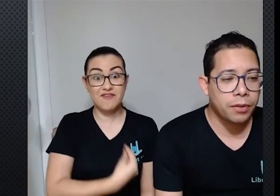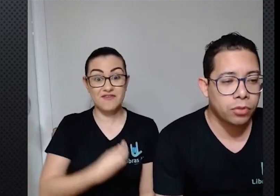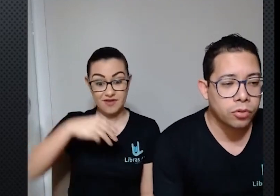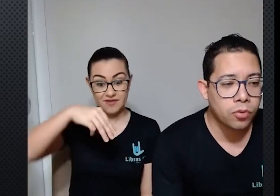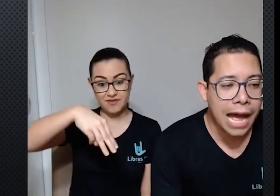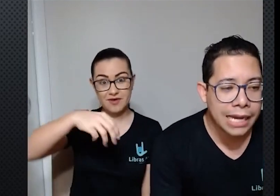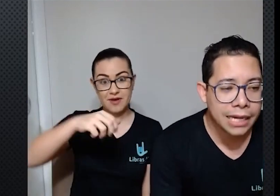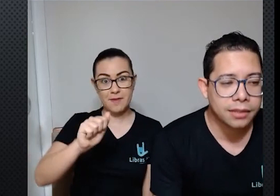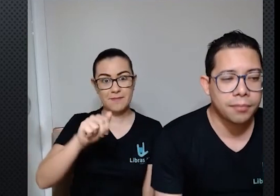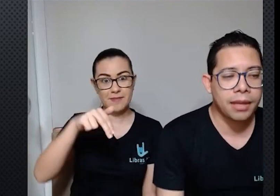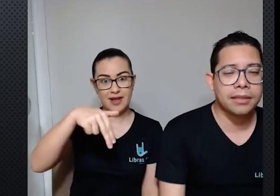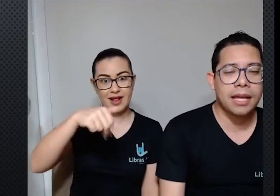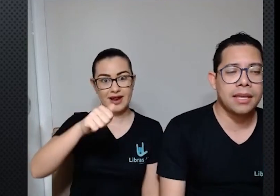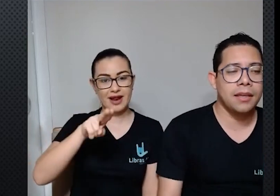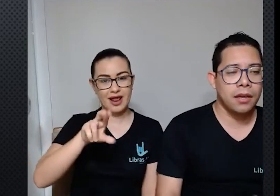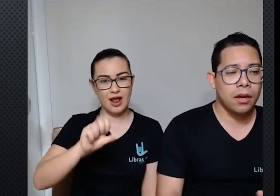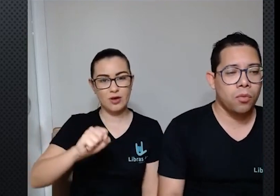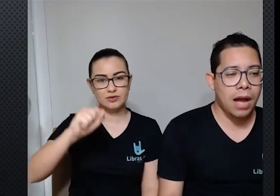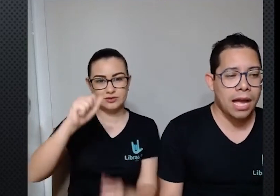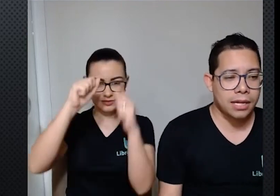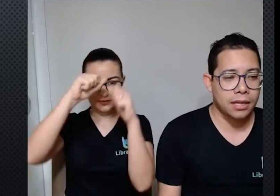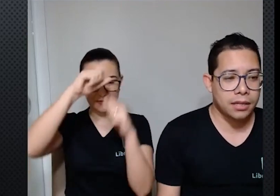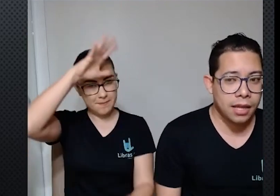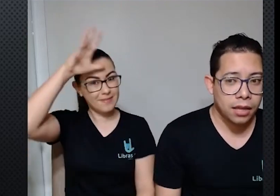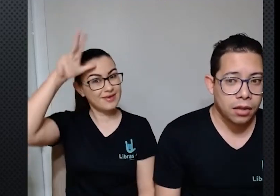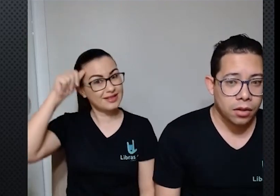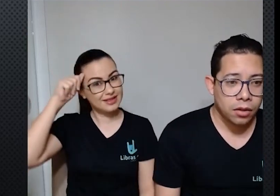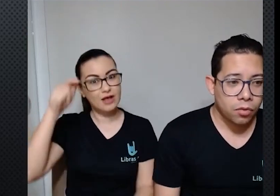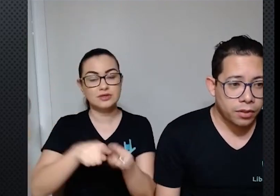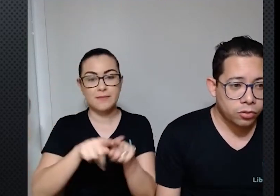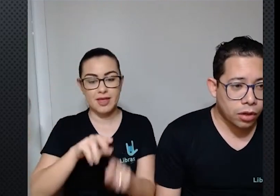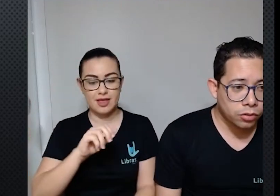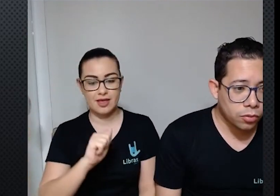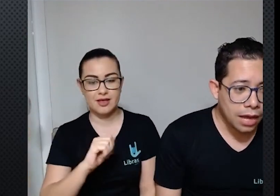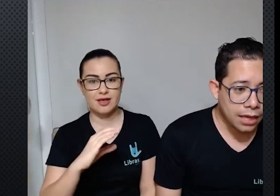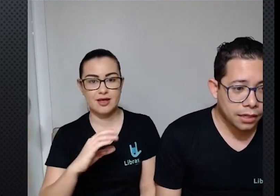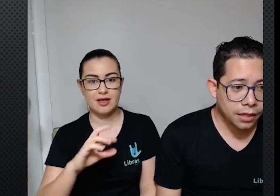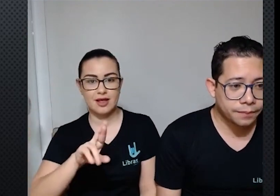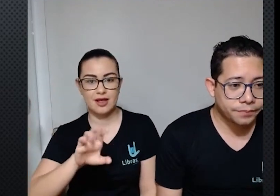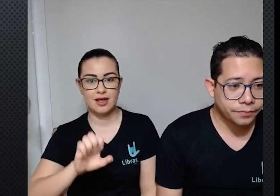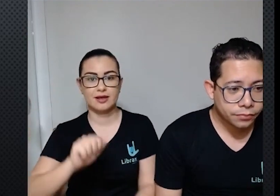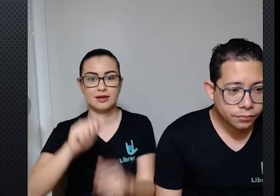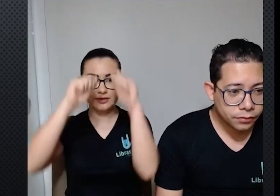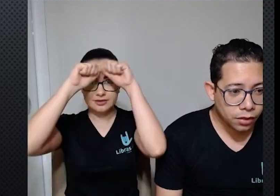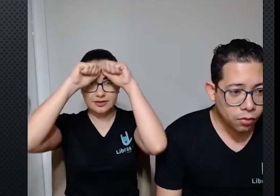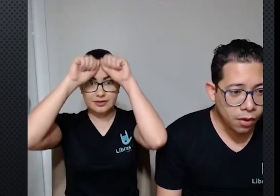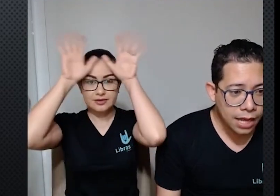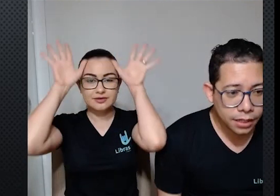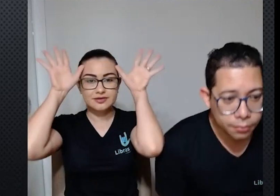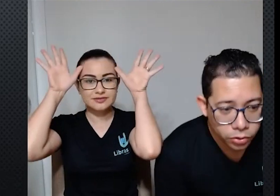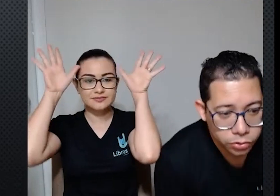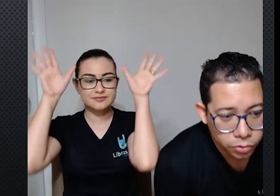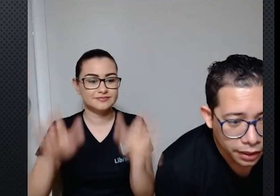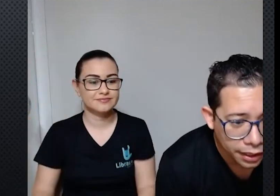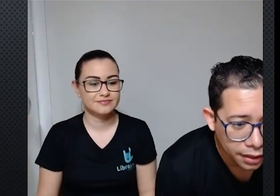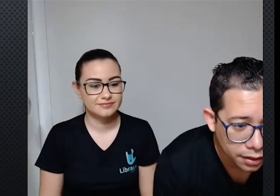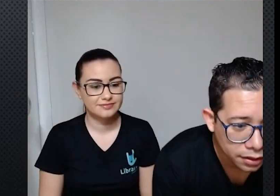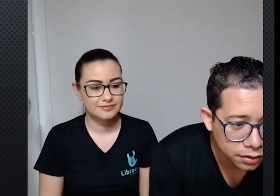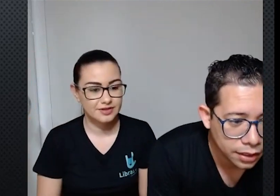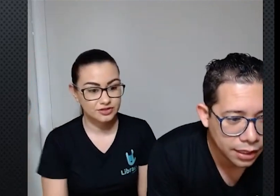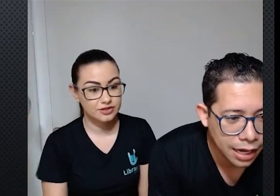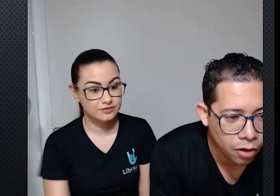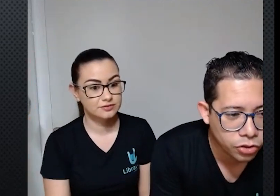bem, o pessoal do Acre também tá aí. O Acre, né? O pessoal do Acre. O Acre, muito